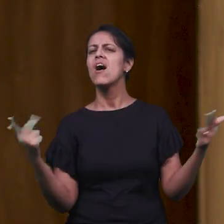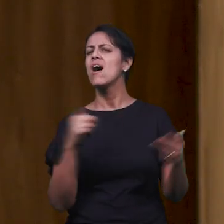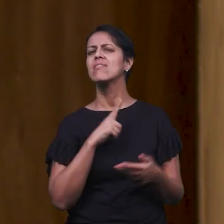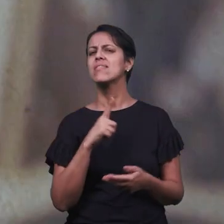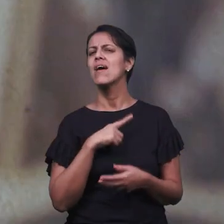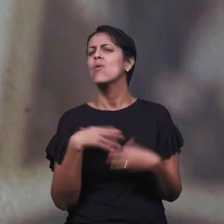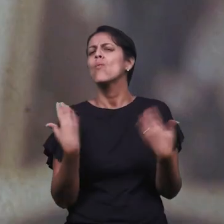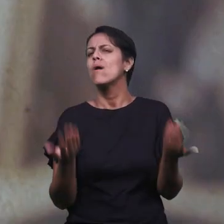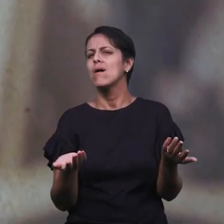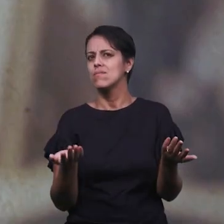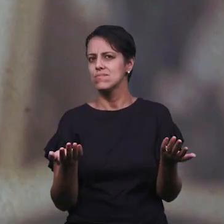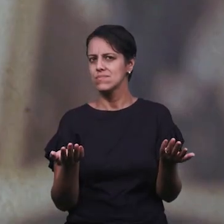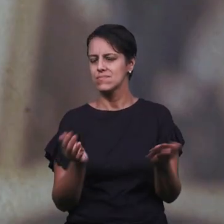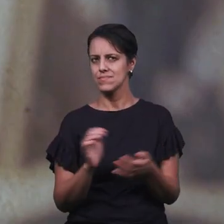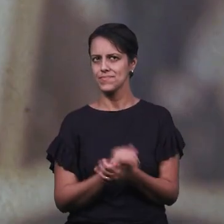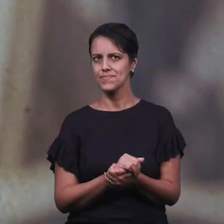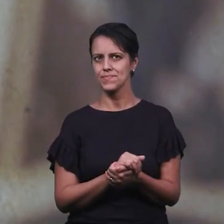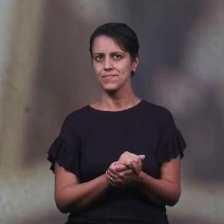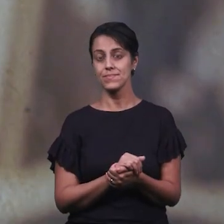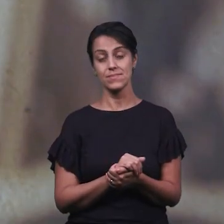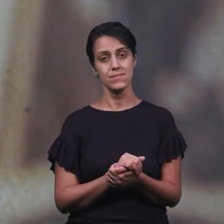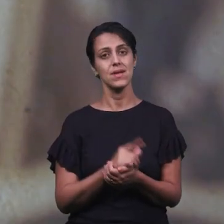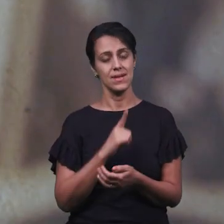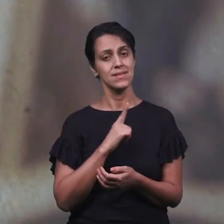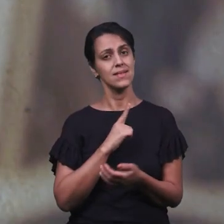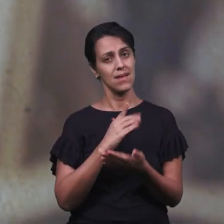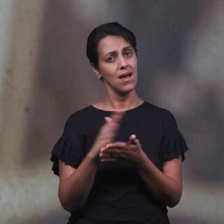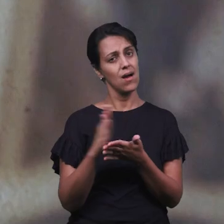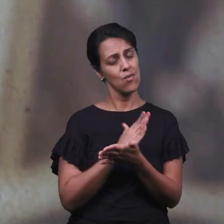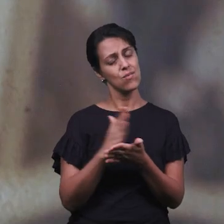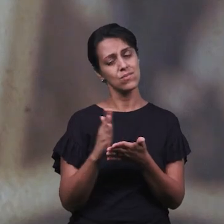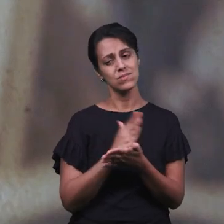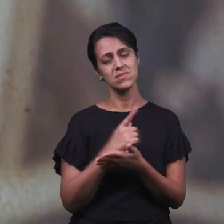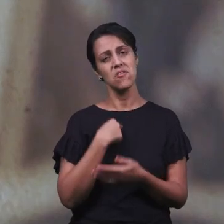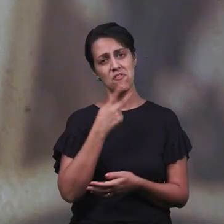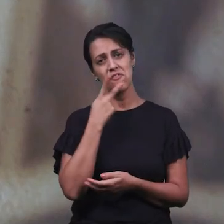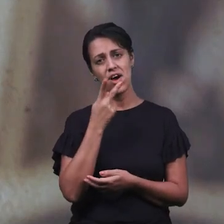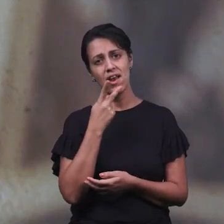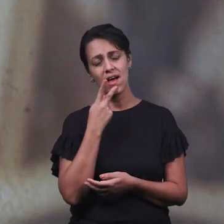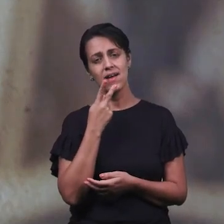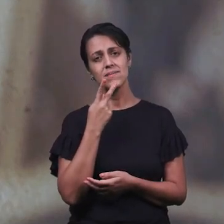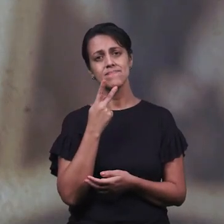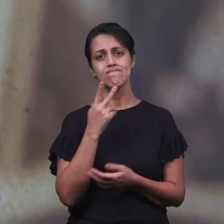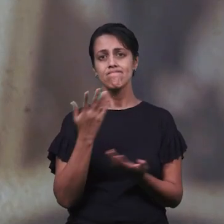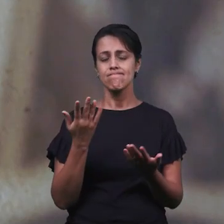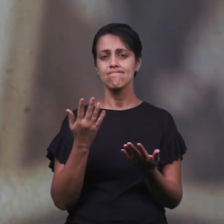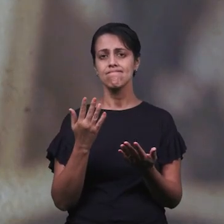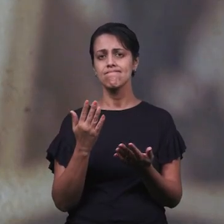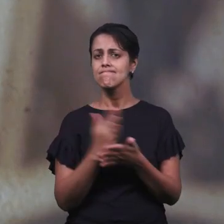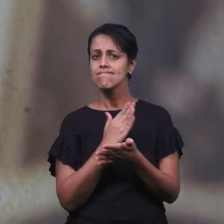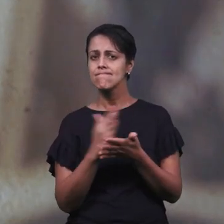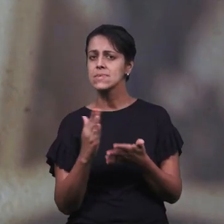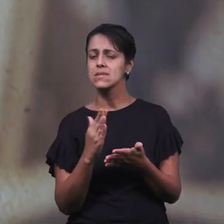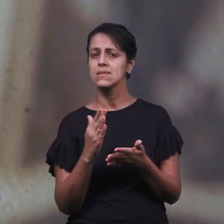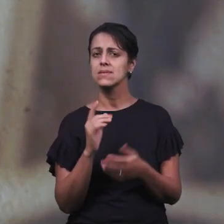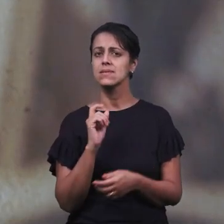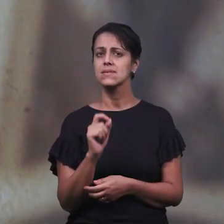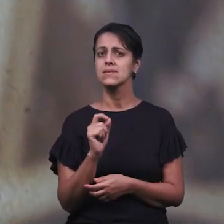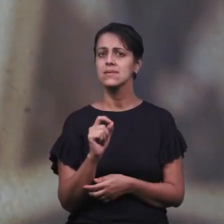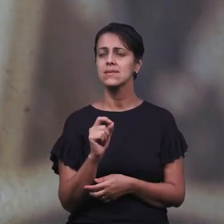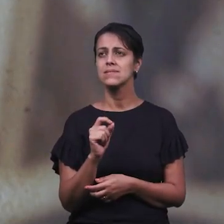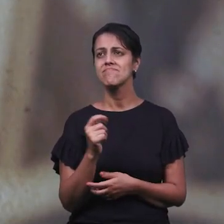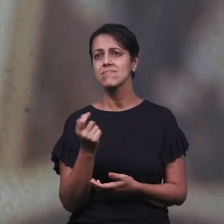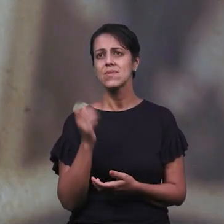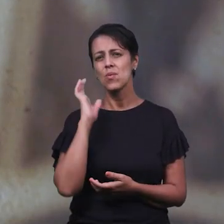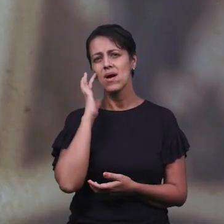Maurício? Nós temos alguns meios, eu vou dizer aqui, aqueles que talvez sejam os